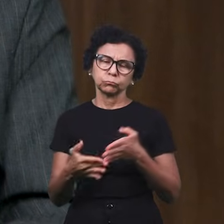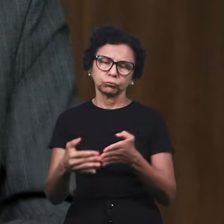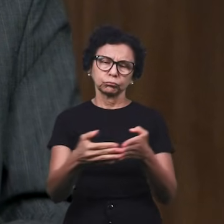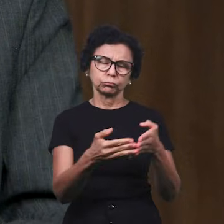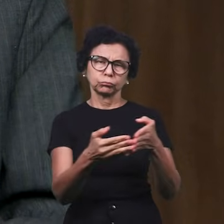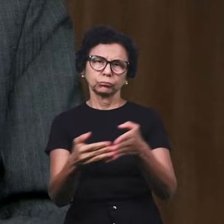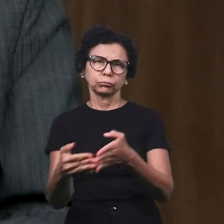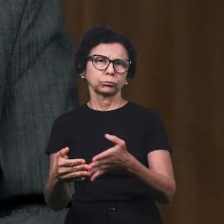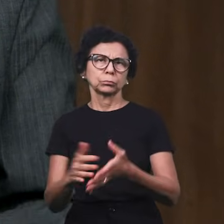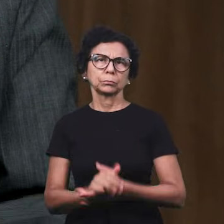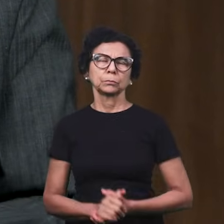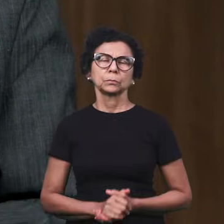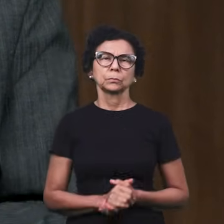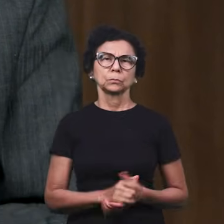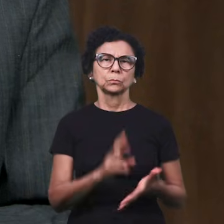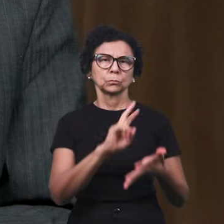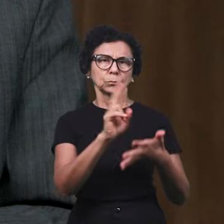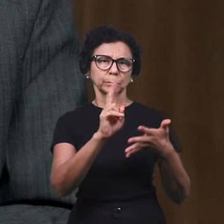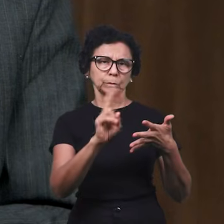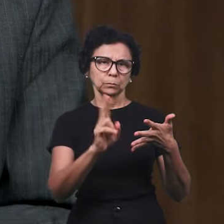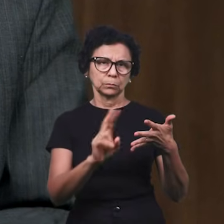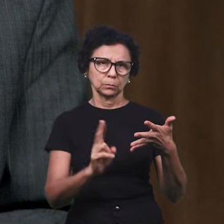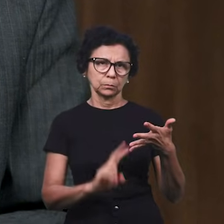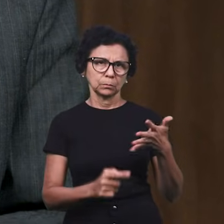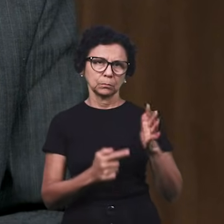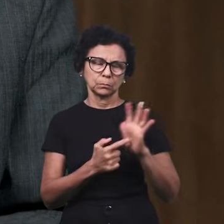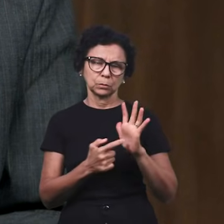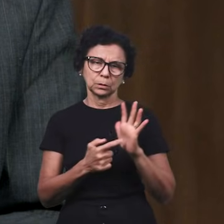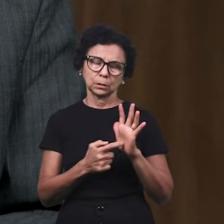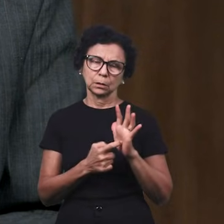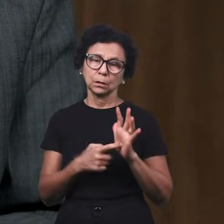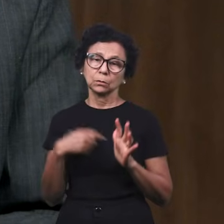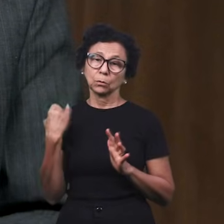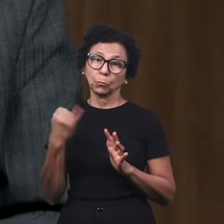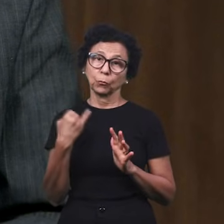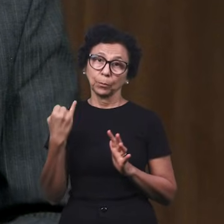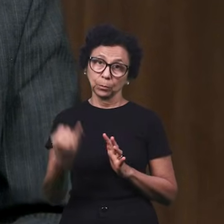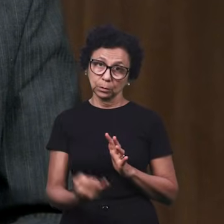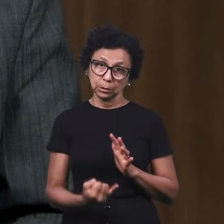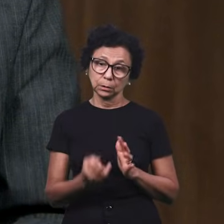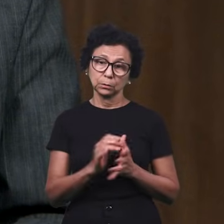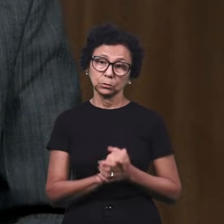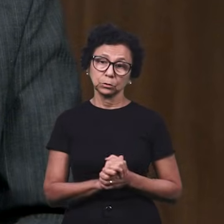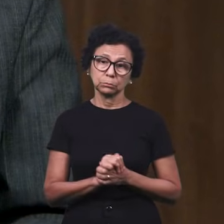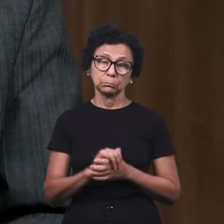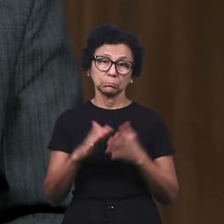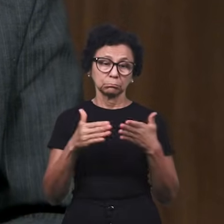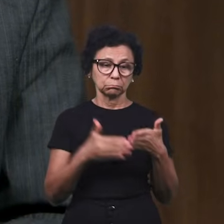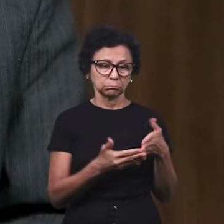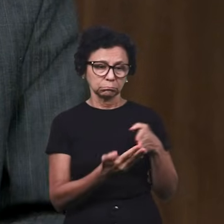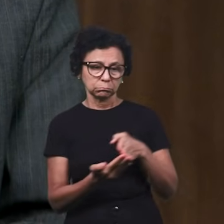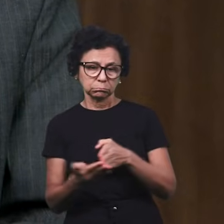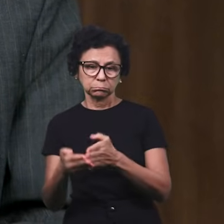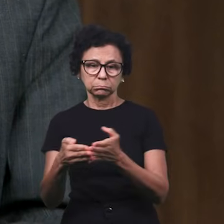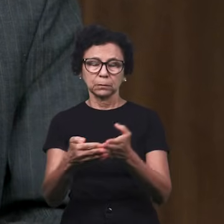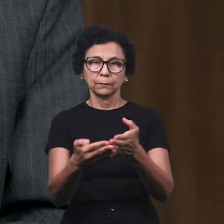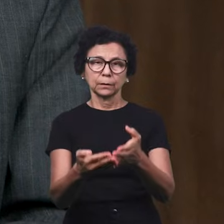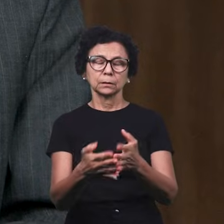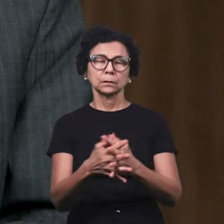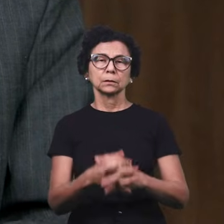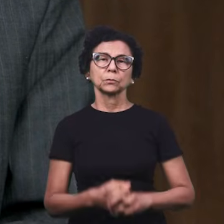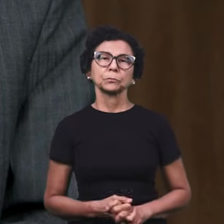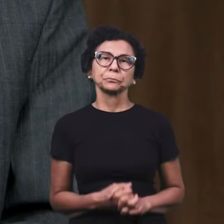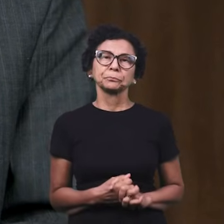Então, aqui está, estamos citando aqui a importância das navegações